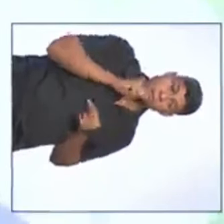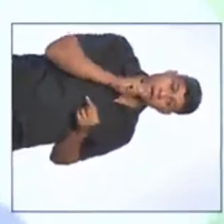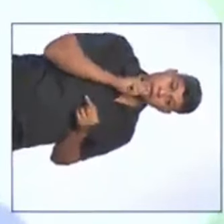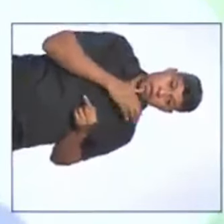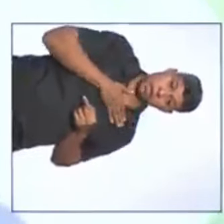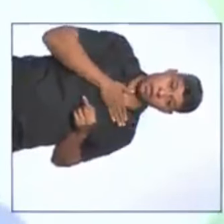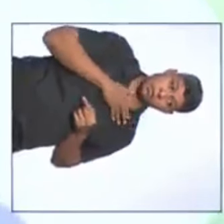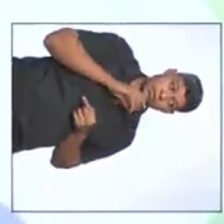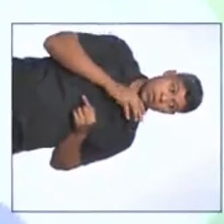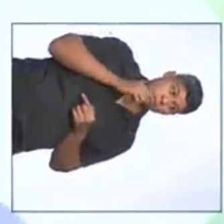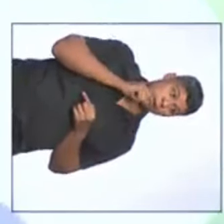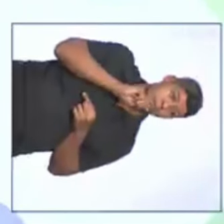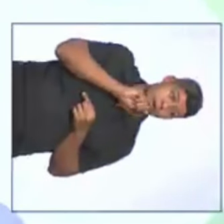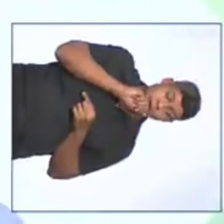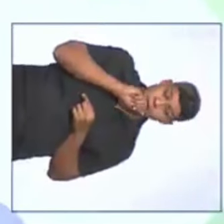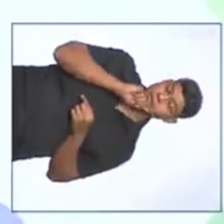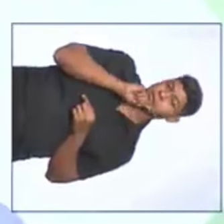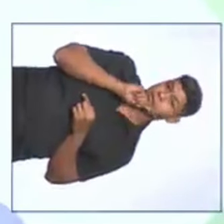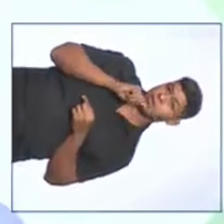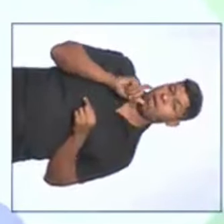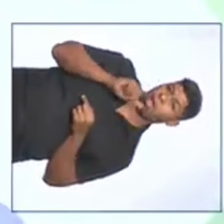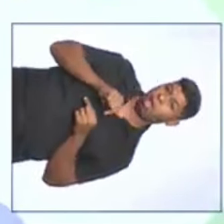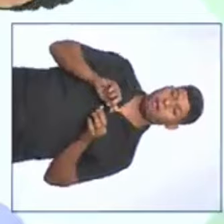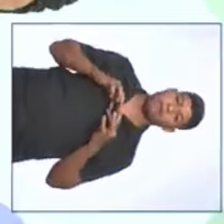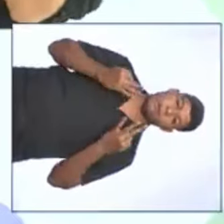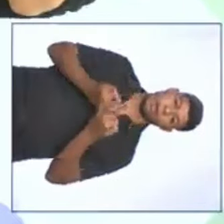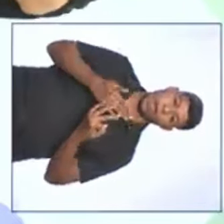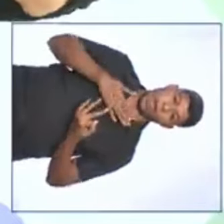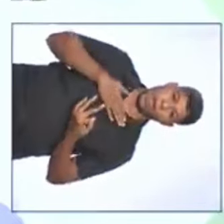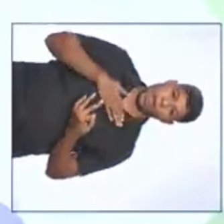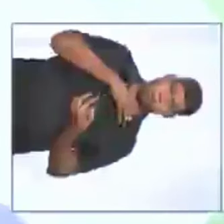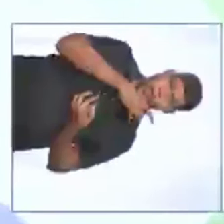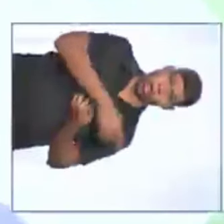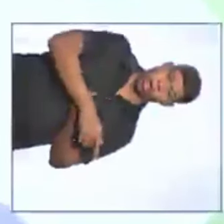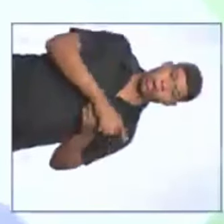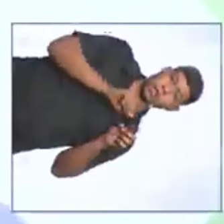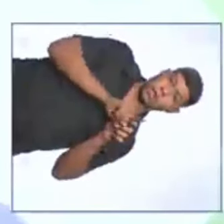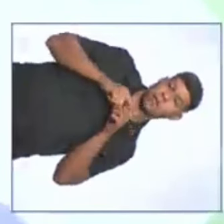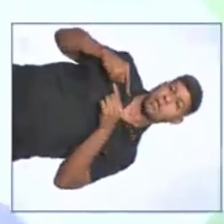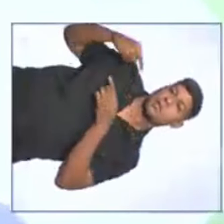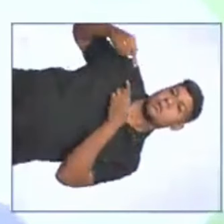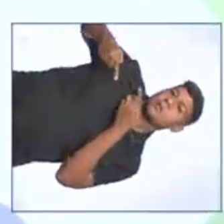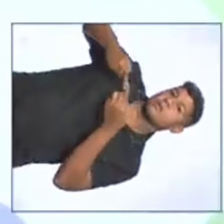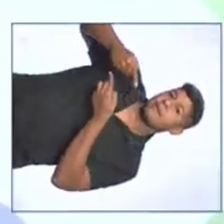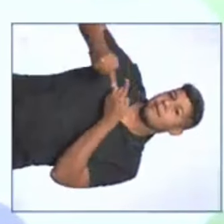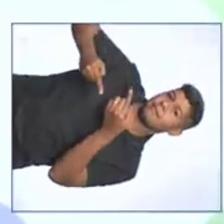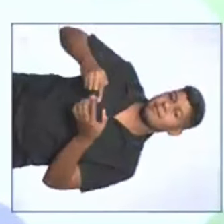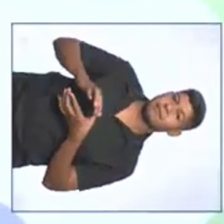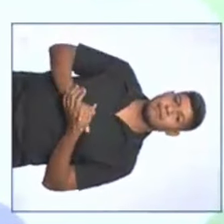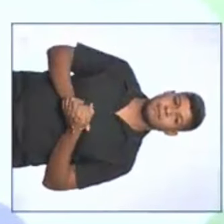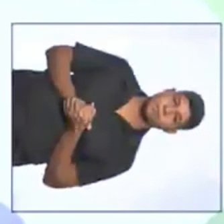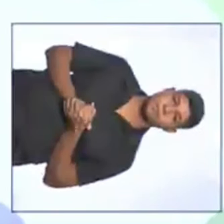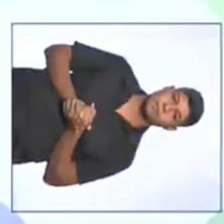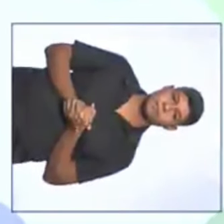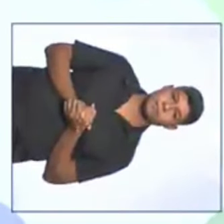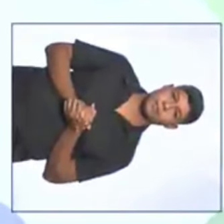eu tive apenas a minha mãe, o meu núcleo familiar sou eu, ela e os meus descendentes, e assim sucessivamente, tá?